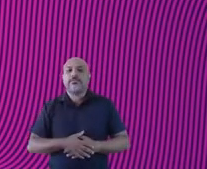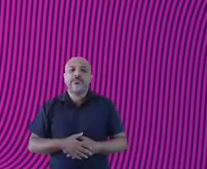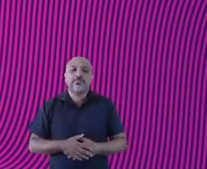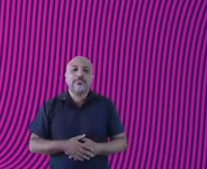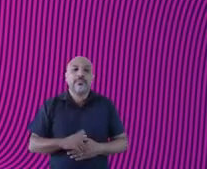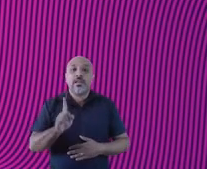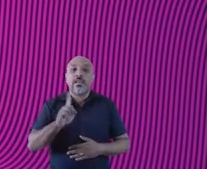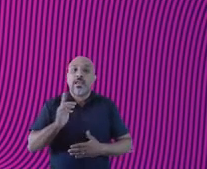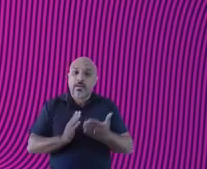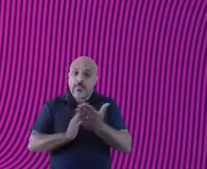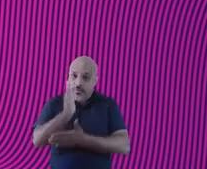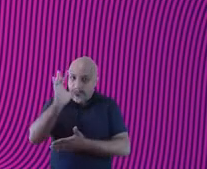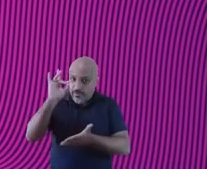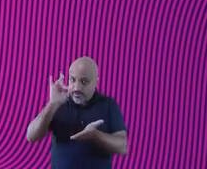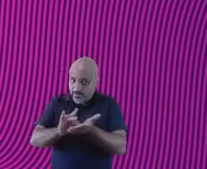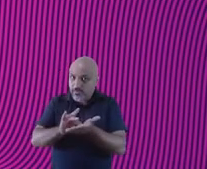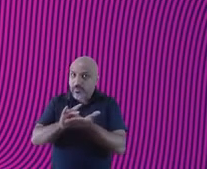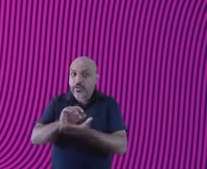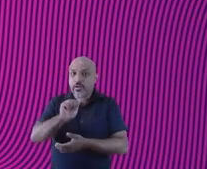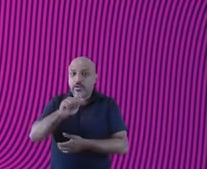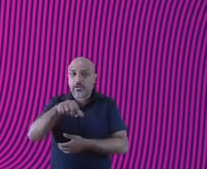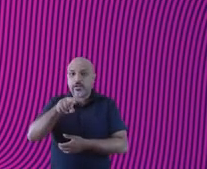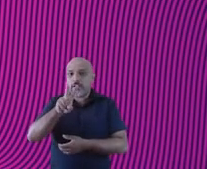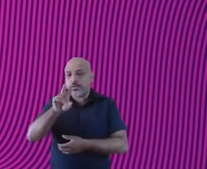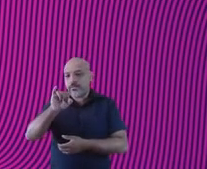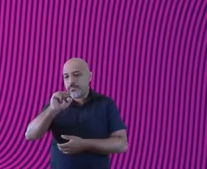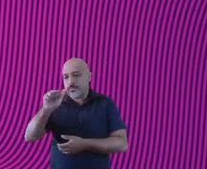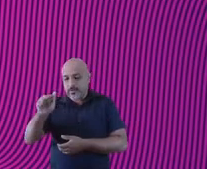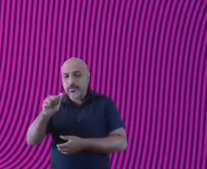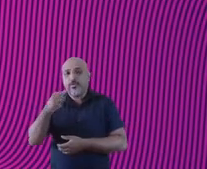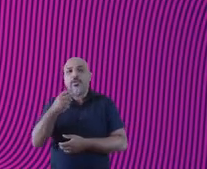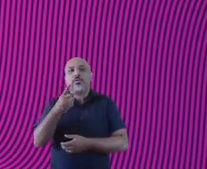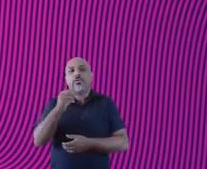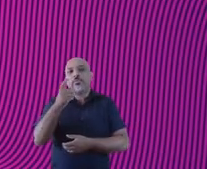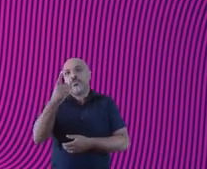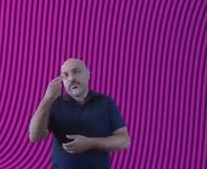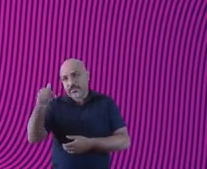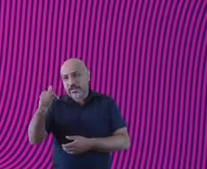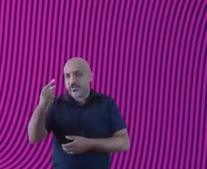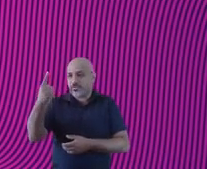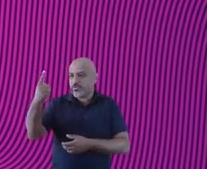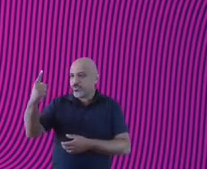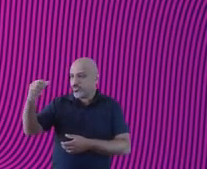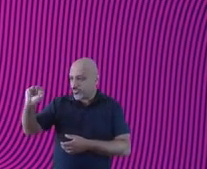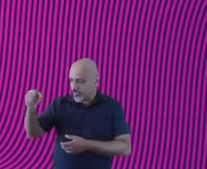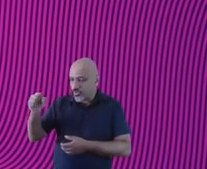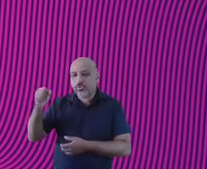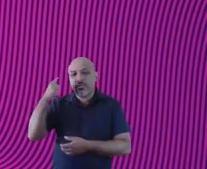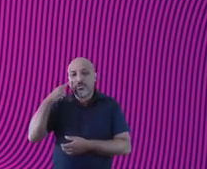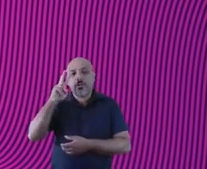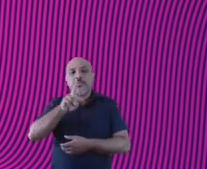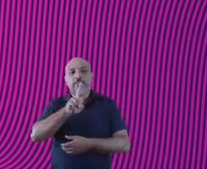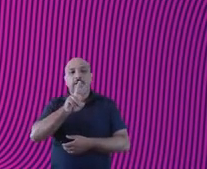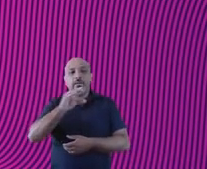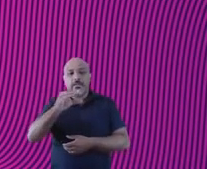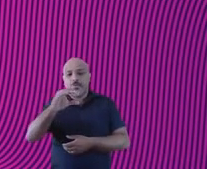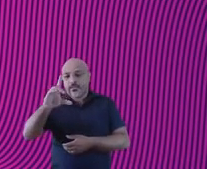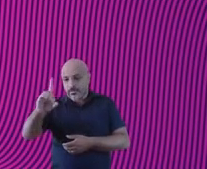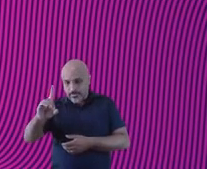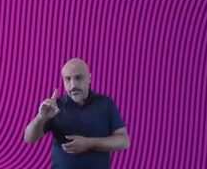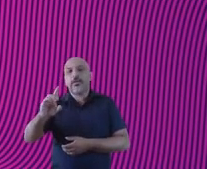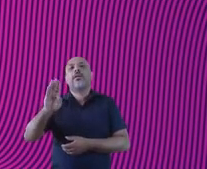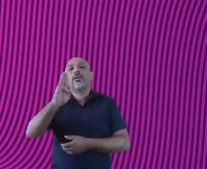aprovada, na verdade, pela Anvisa ainda. Foi em 2017, 2018, essa paciente, ela acabou fazendo VCD, transplantou, fez